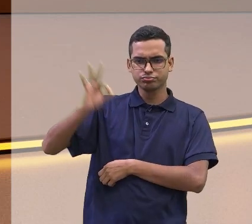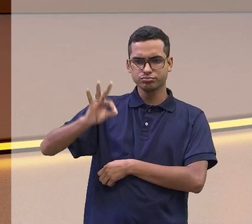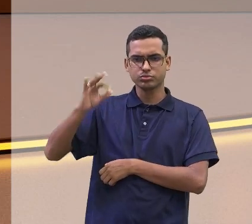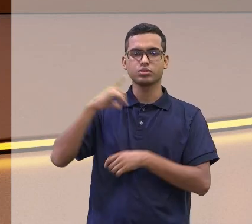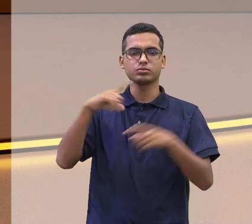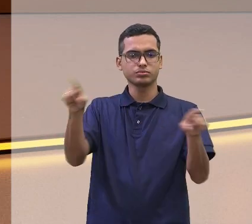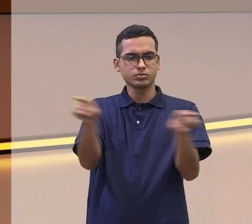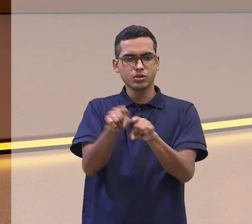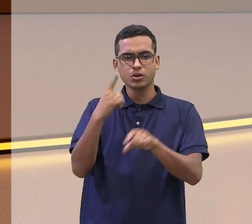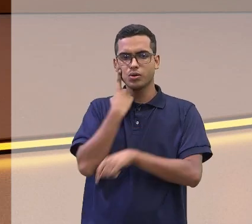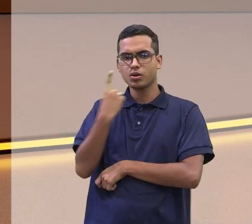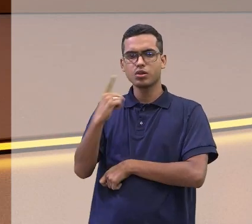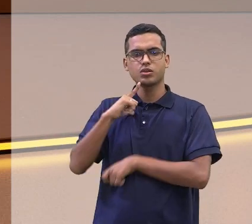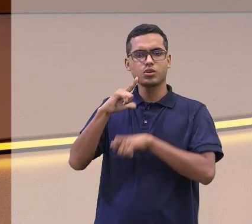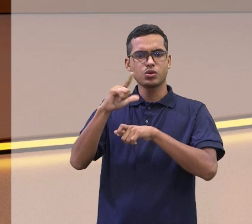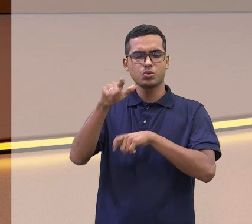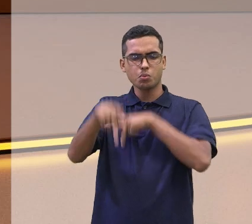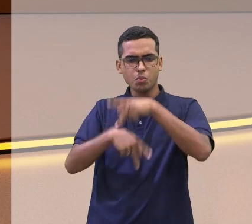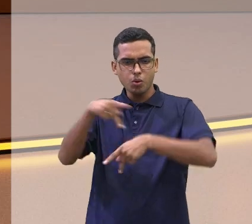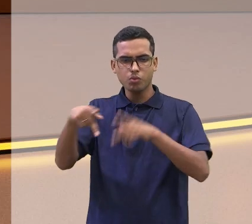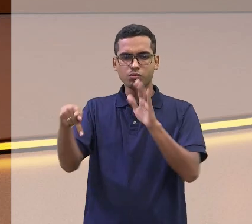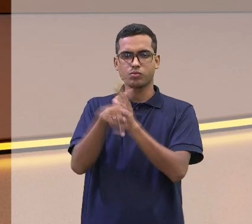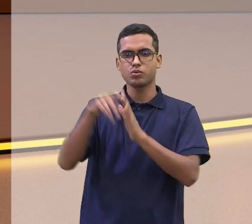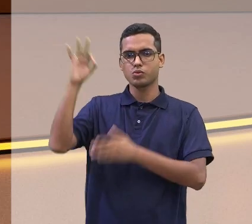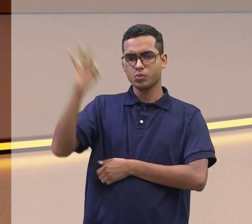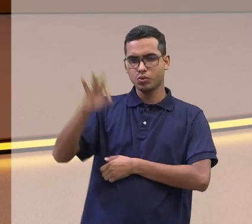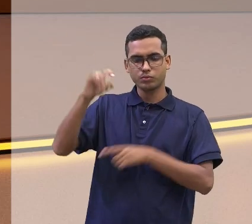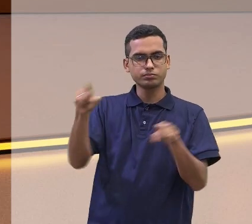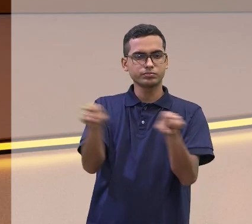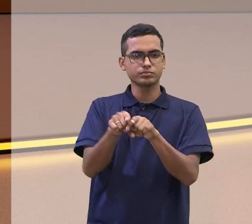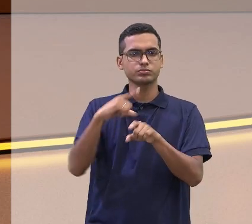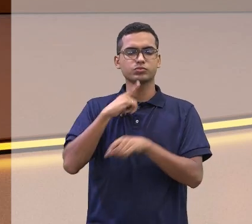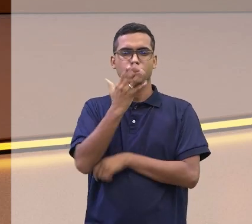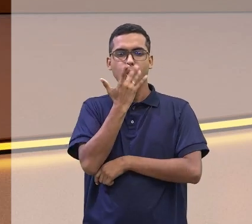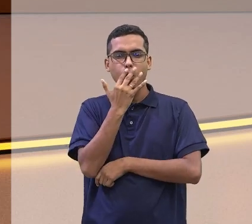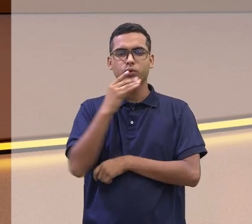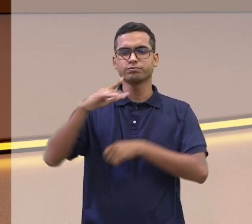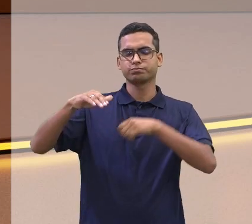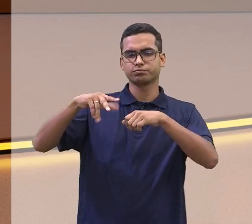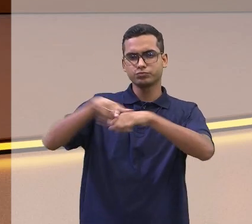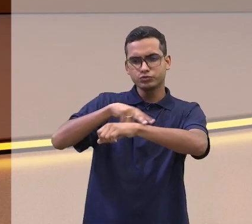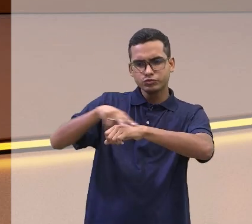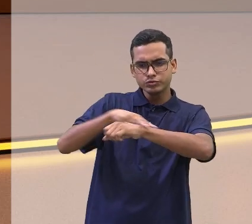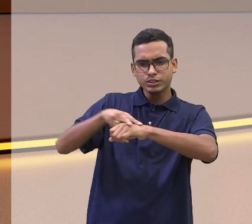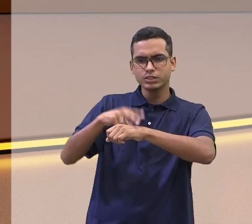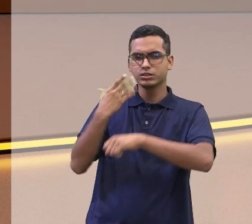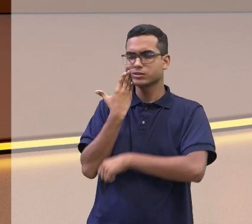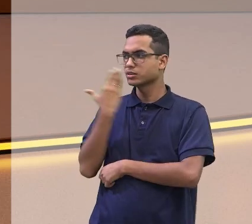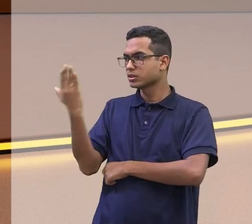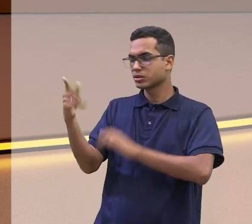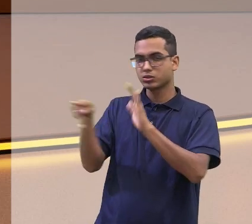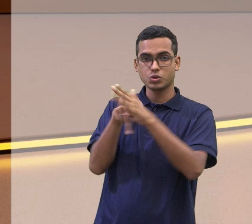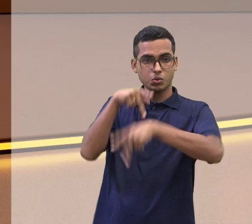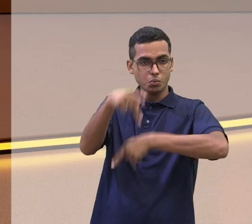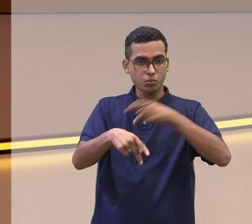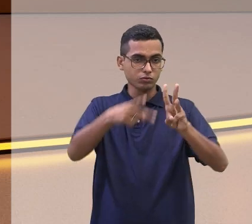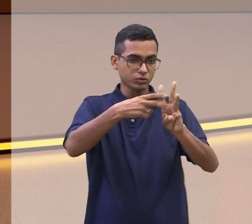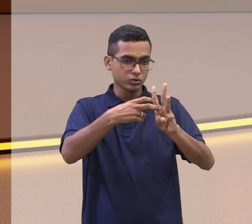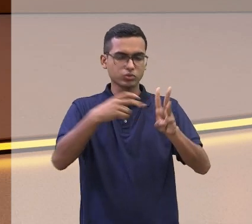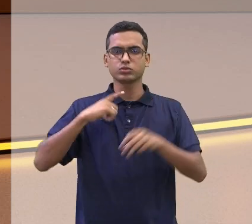verificar as tribos indígenas, os povos indígenas que vivem também em equilíbrio com a natureza. E ao longo de